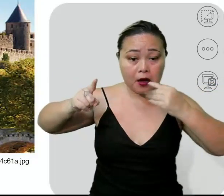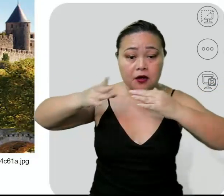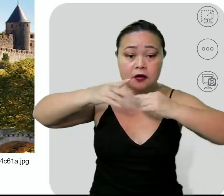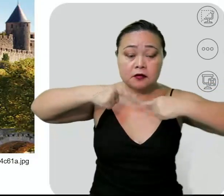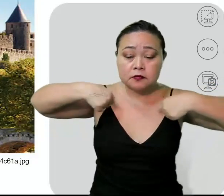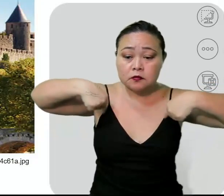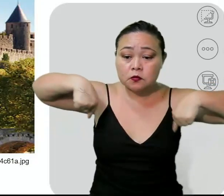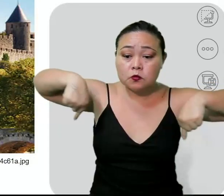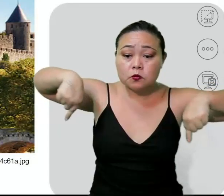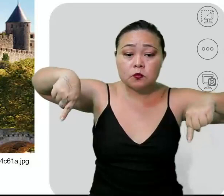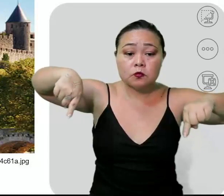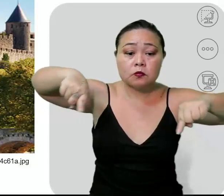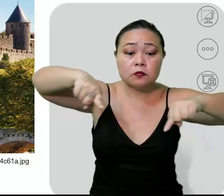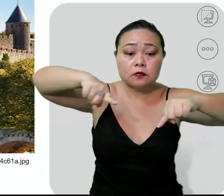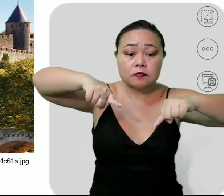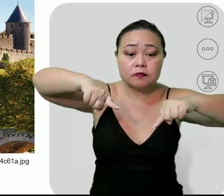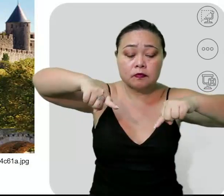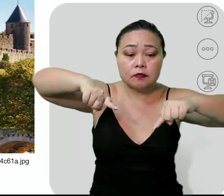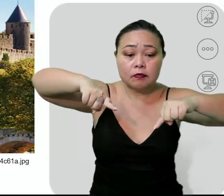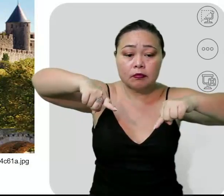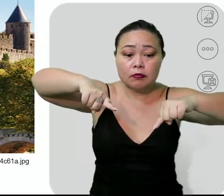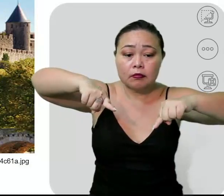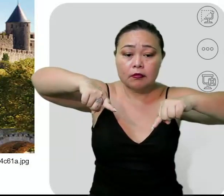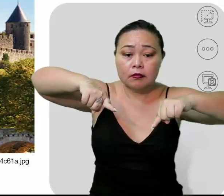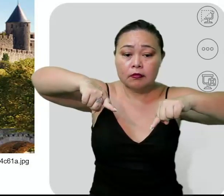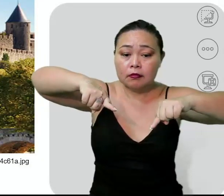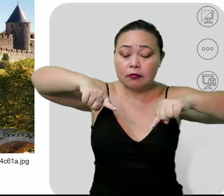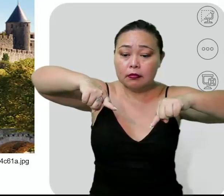Eu tenho, por exemplo, essas